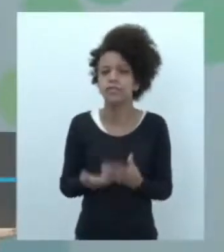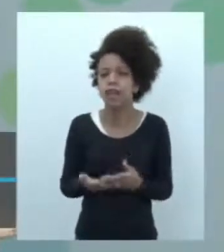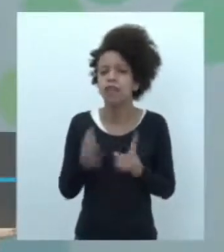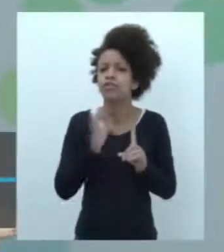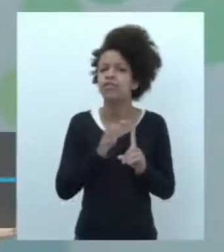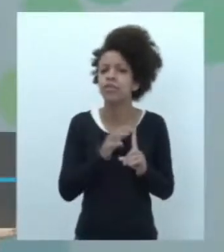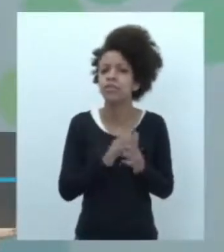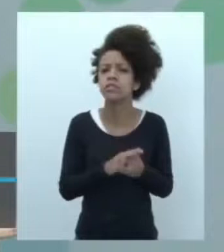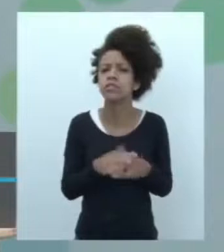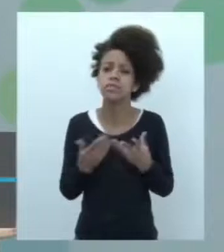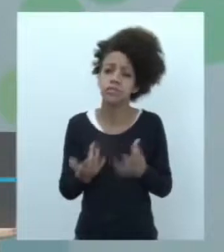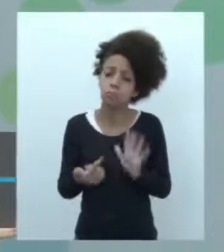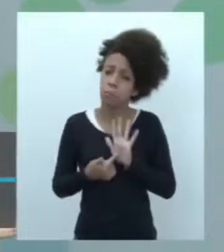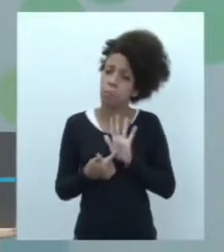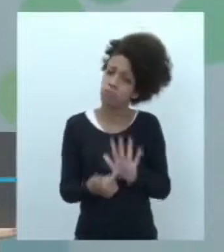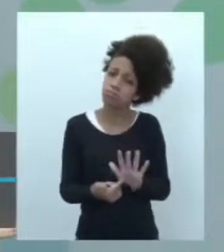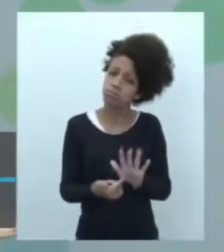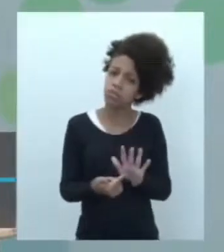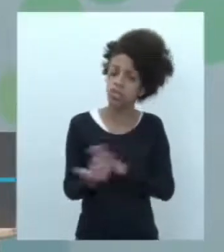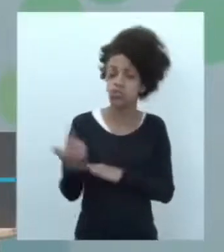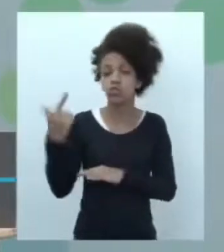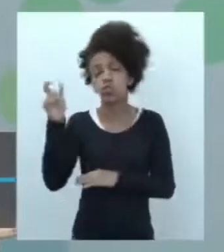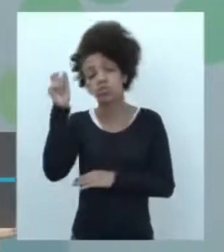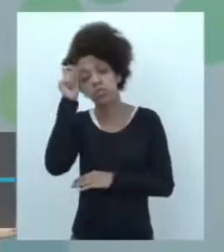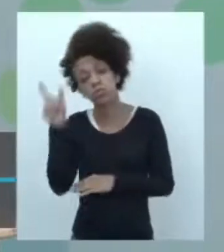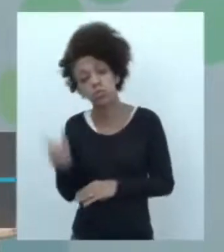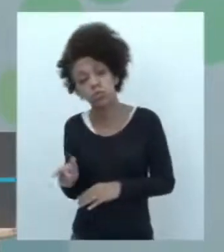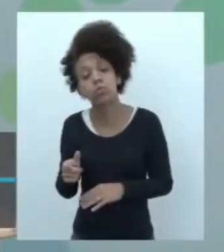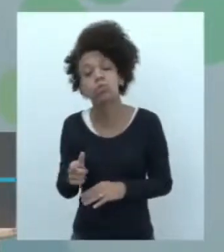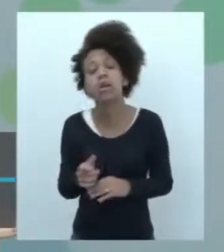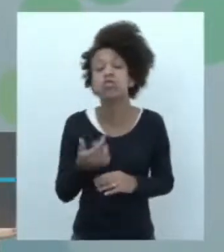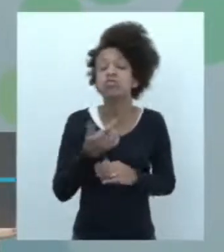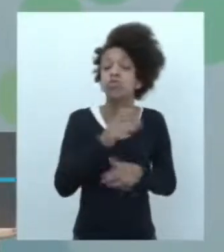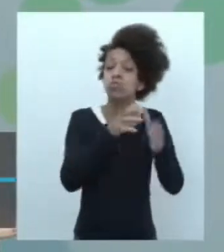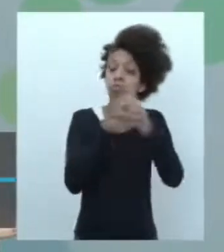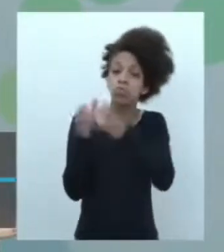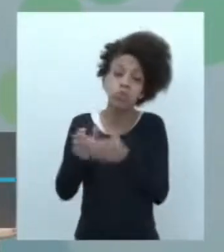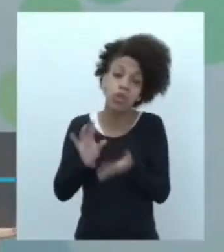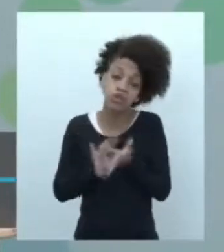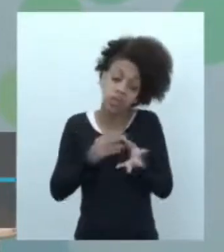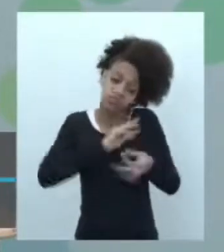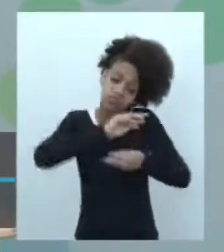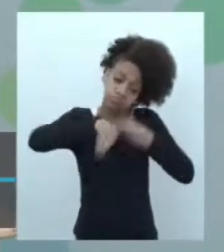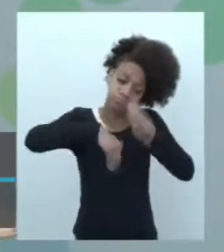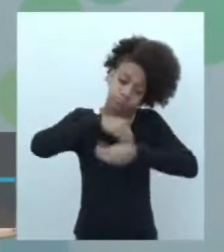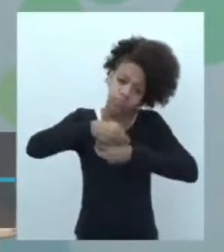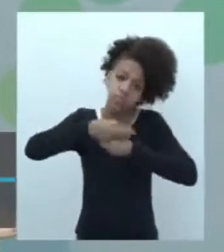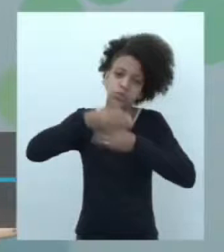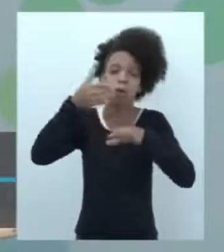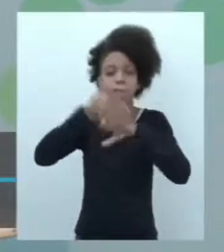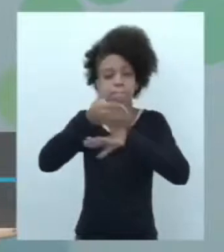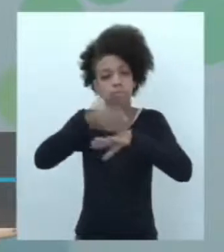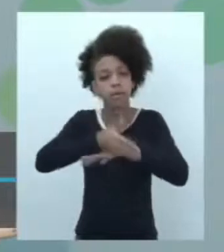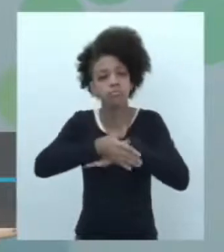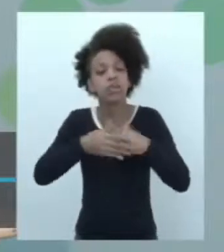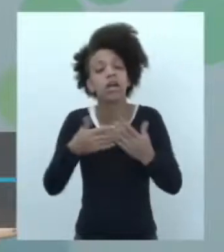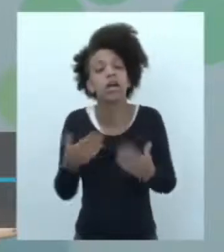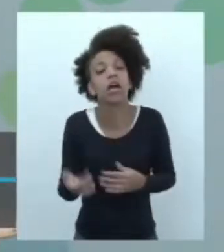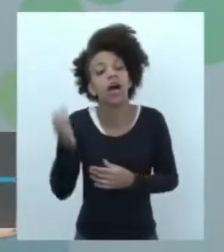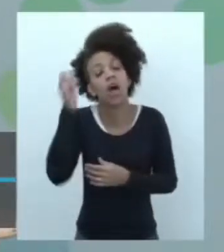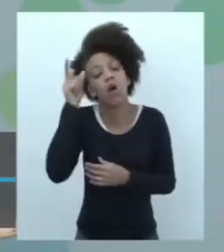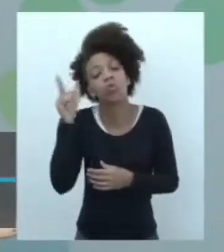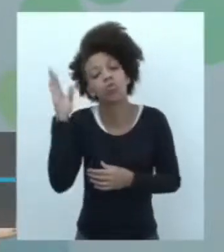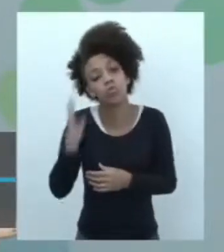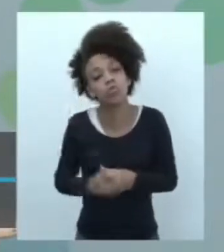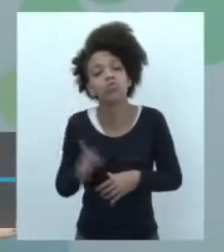influências provenientes, né, de outras culturas, de outros grupos, que, na verdade, elas se misturam e fazem parte aí da nossa cultura e do